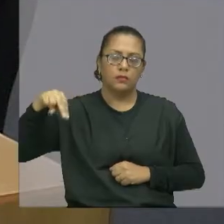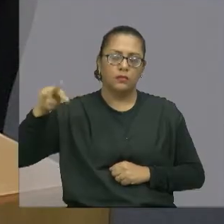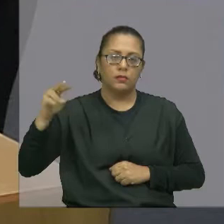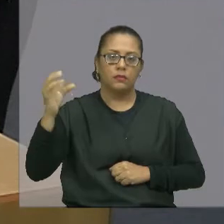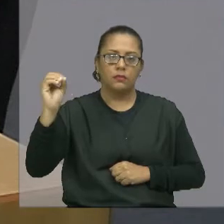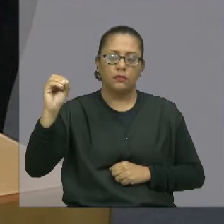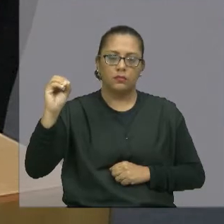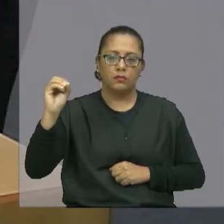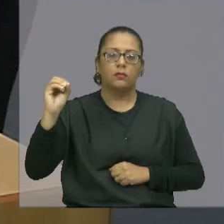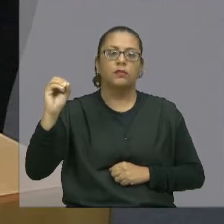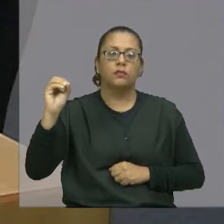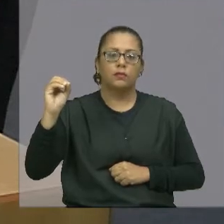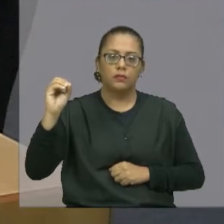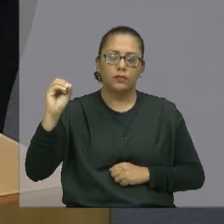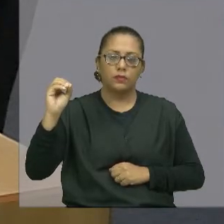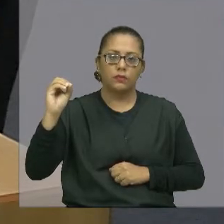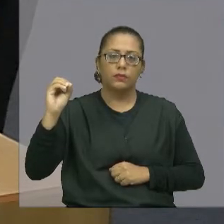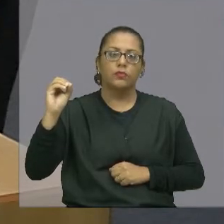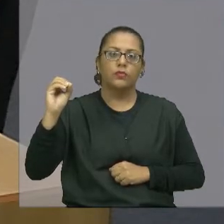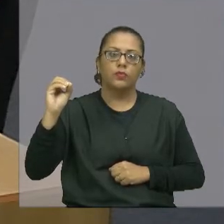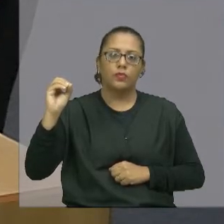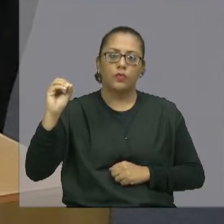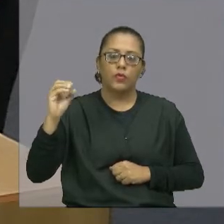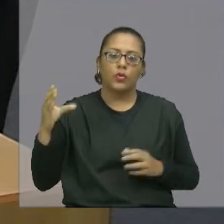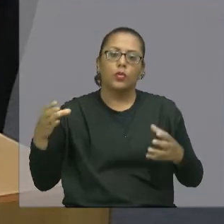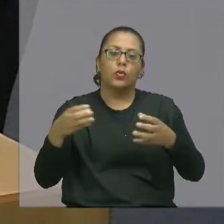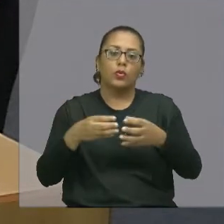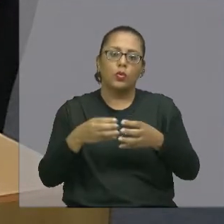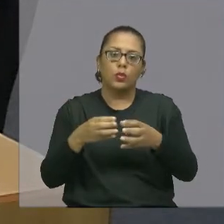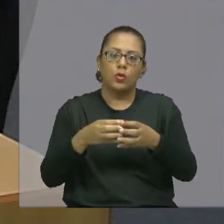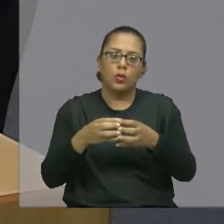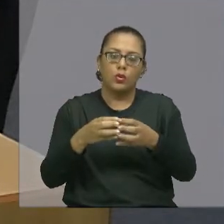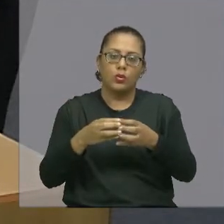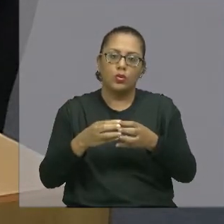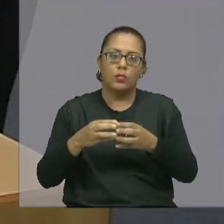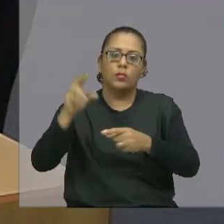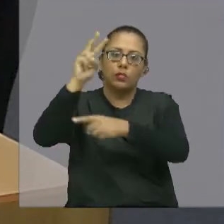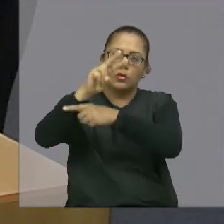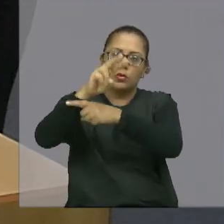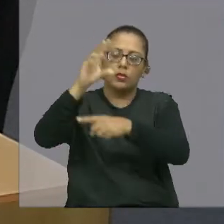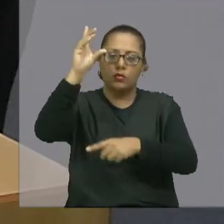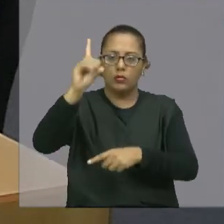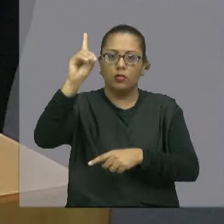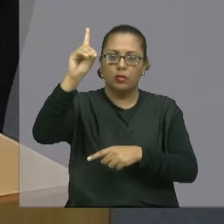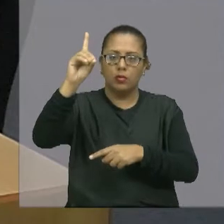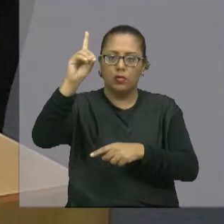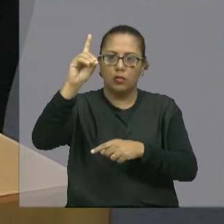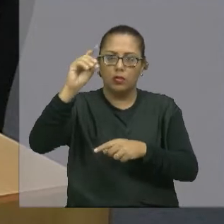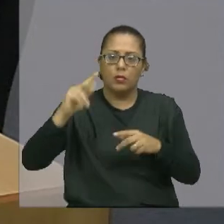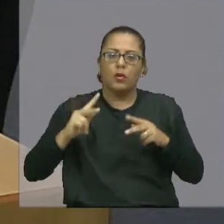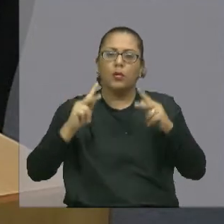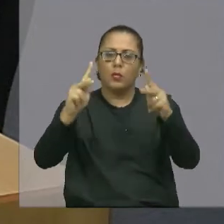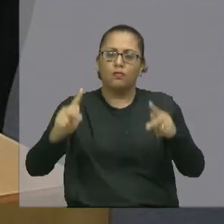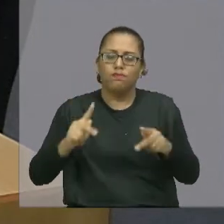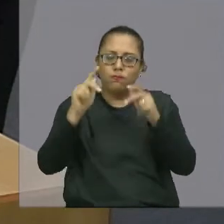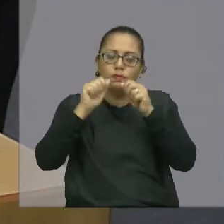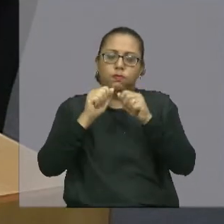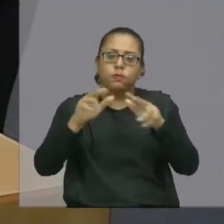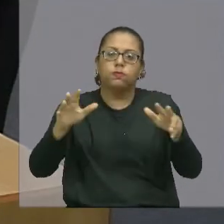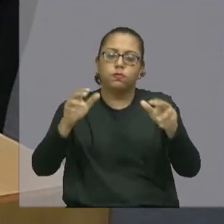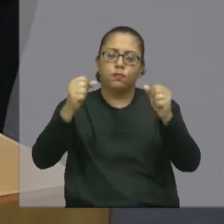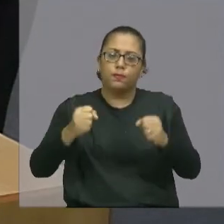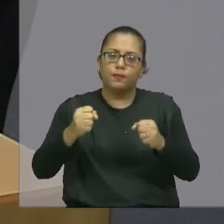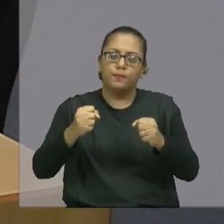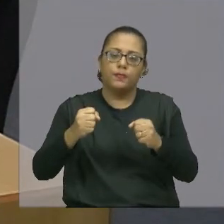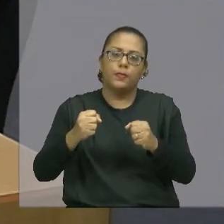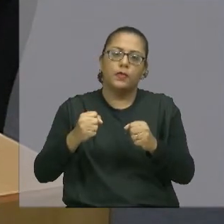Havendo o número legal e sobre a proteção de Deus, e lembrando que todo poder emana do povo, declaro aberta a terceira